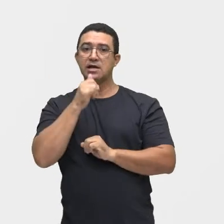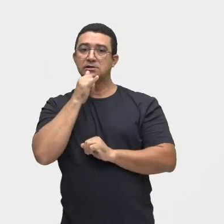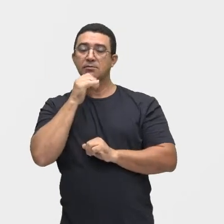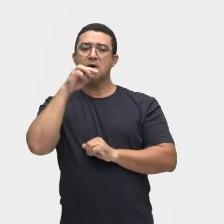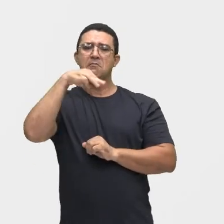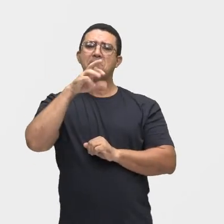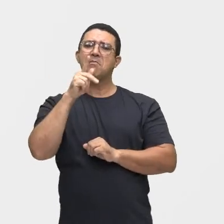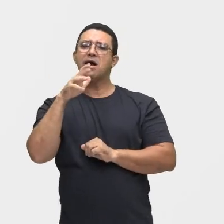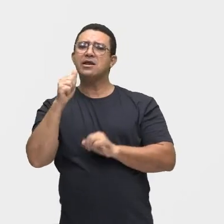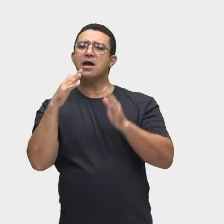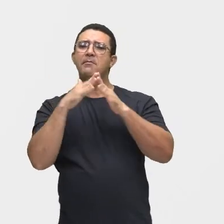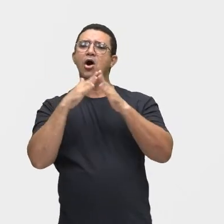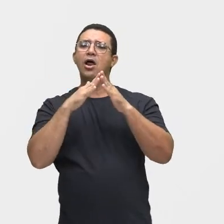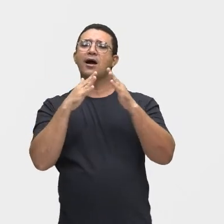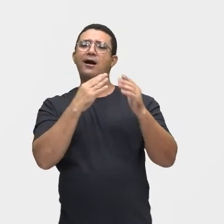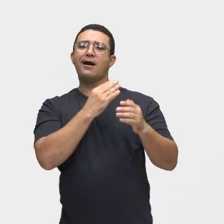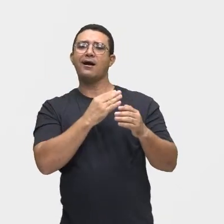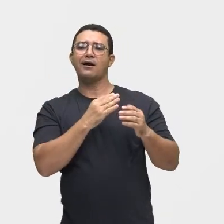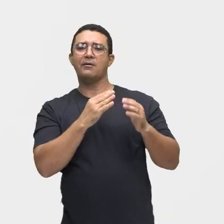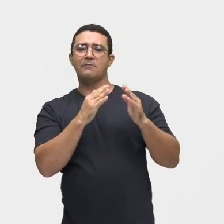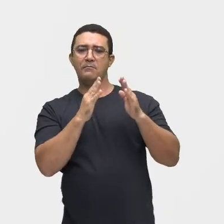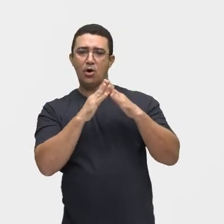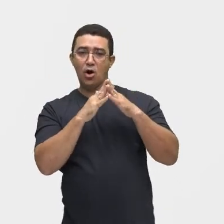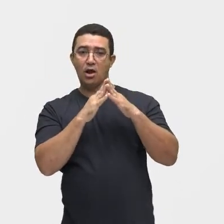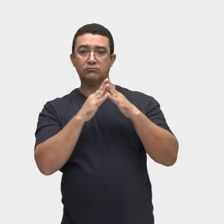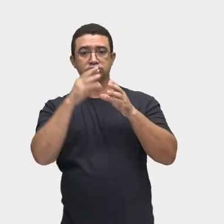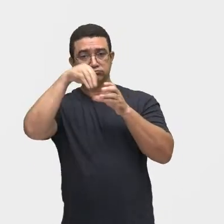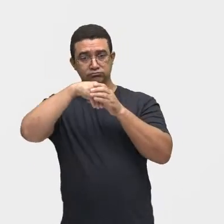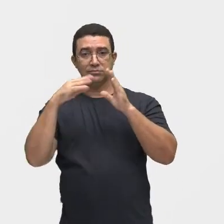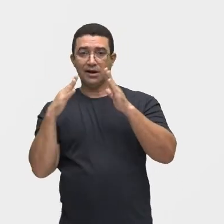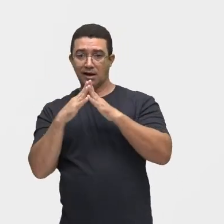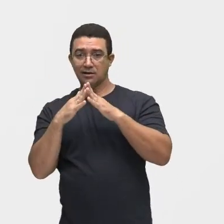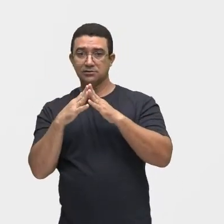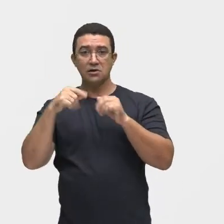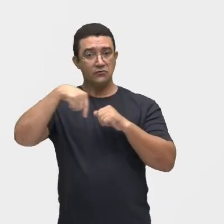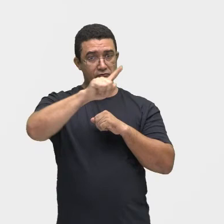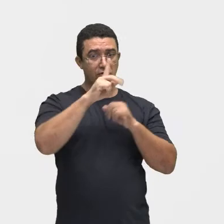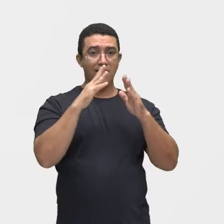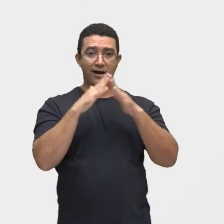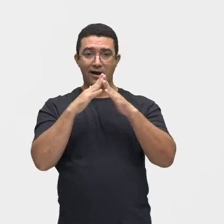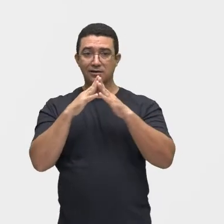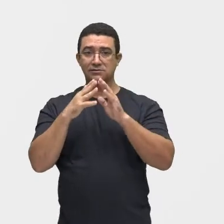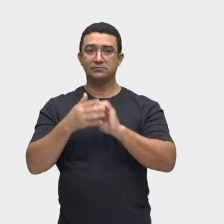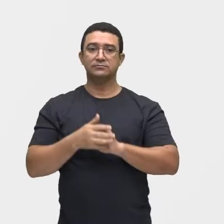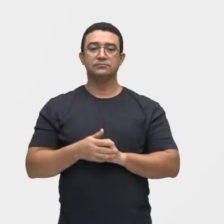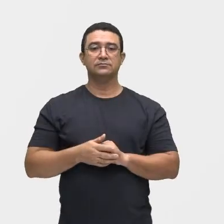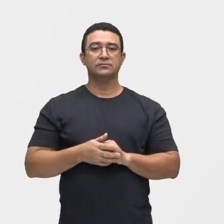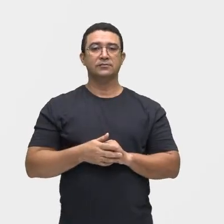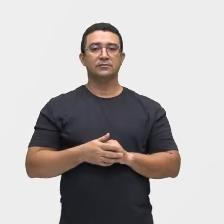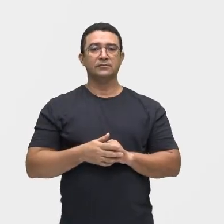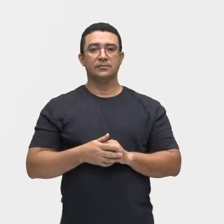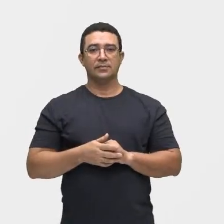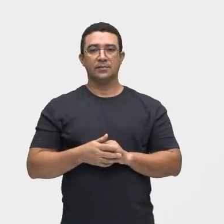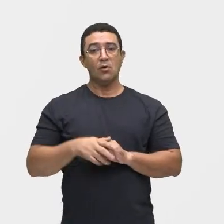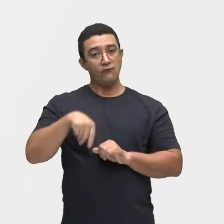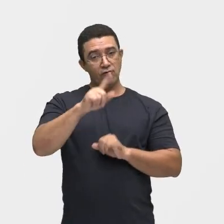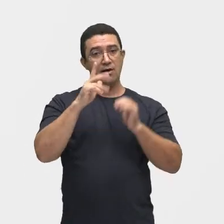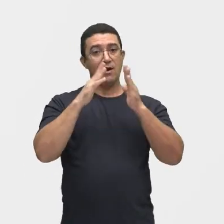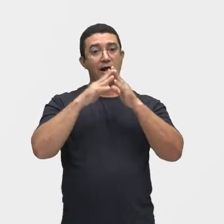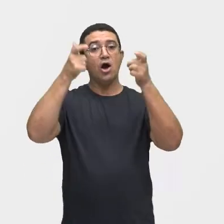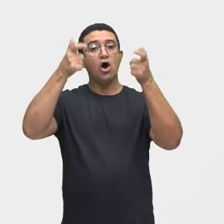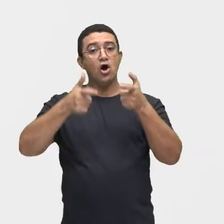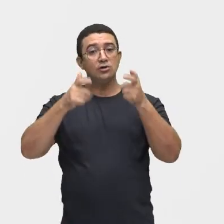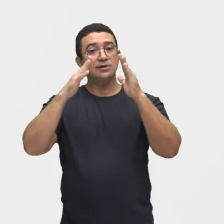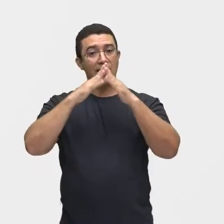na casa. Fui à casa. Então ficaria assim, fui à casa onde, né, a casa, está se referindo à